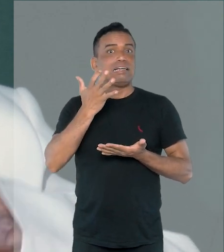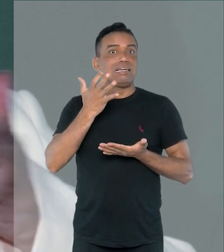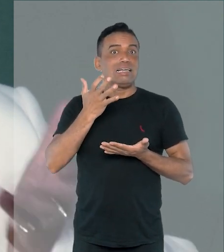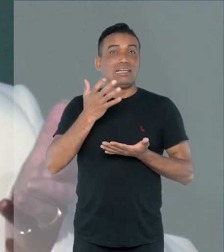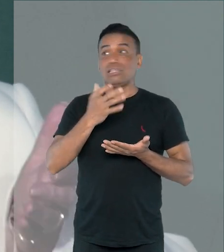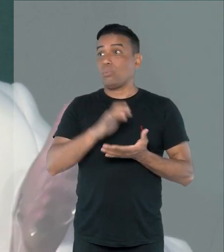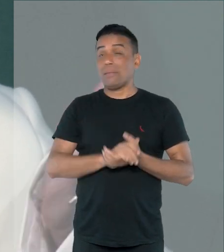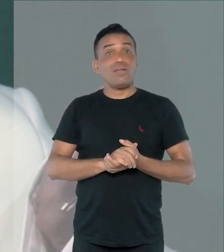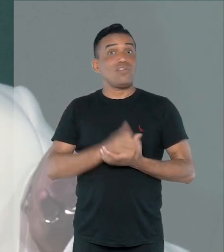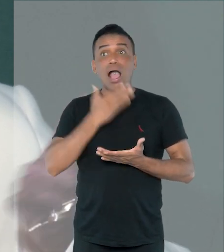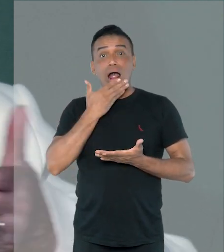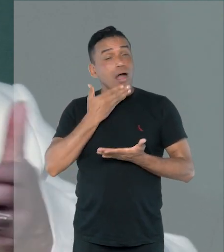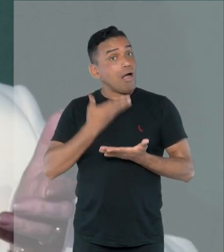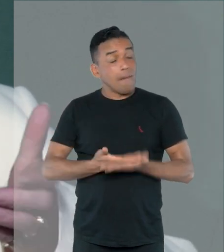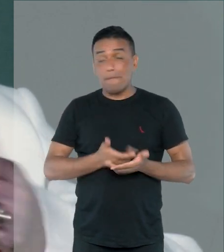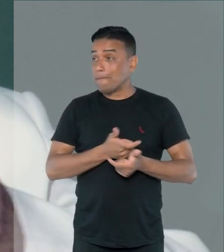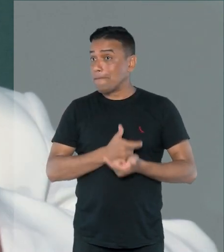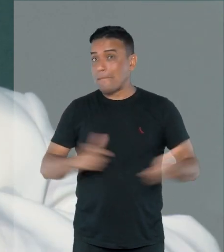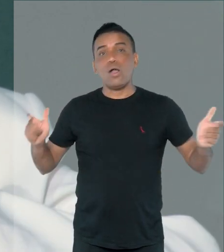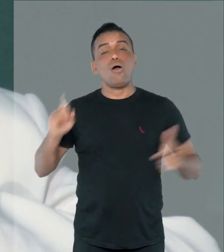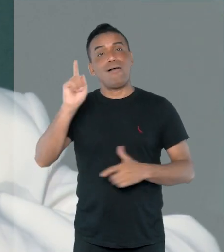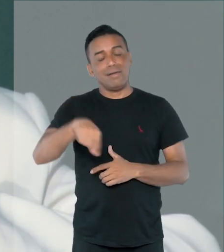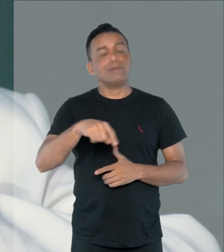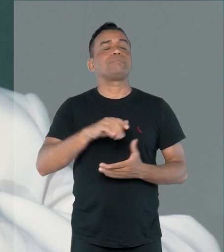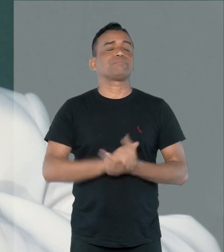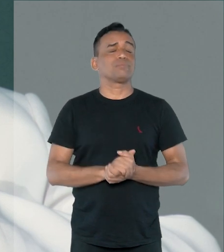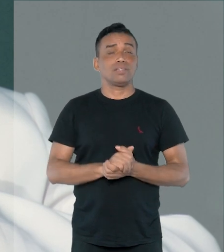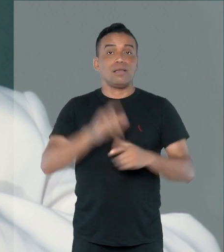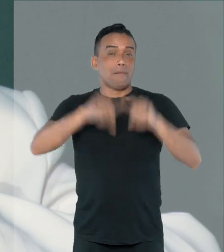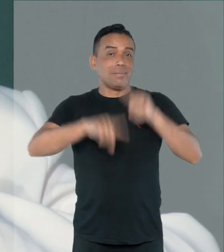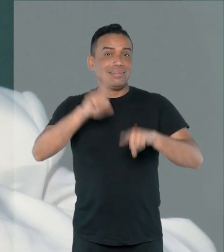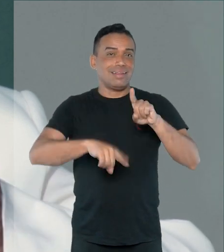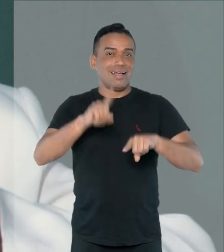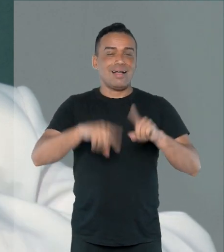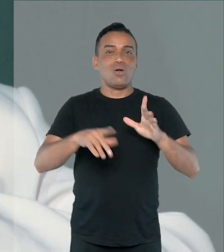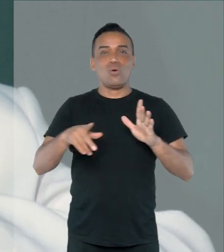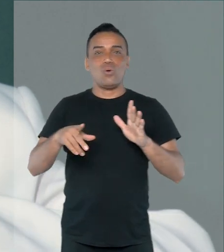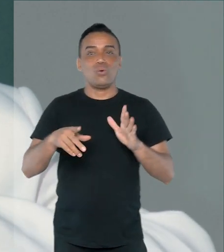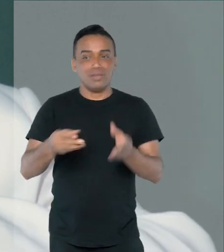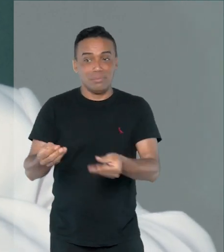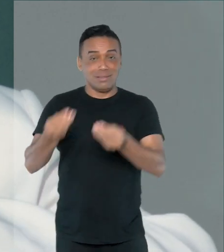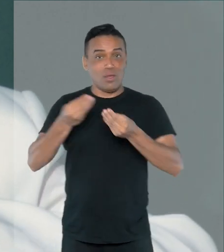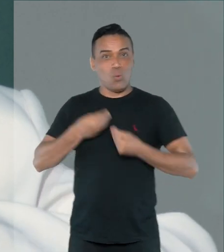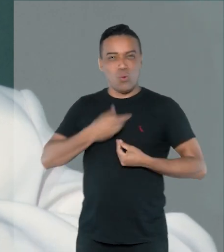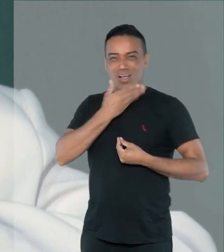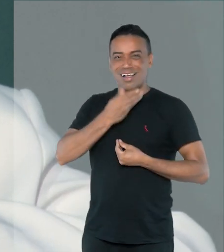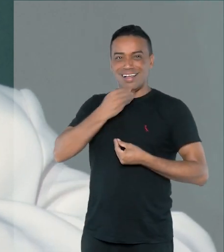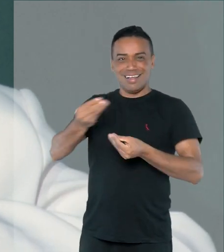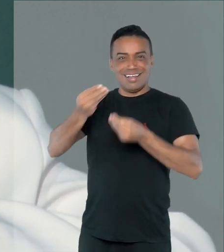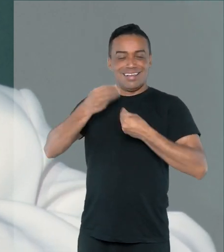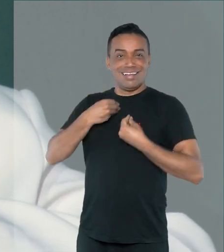escândalo, realmente o material que o Dom Tasso me passou, né, sobre a venda de